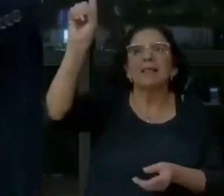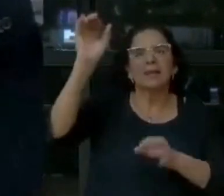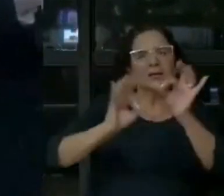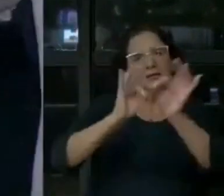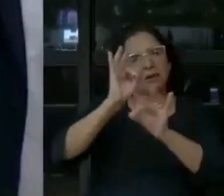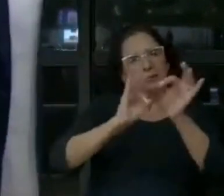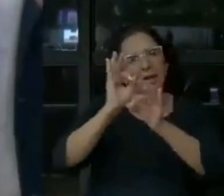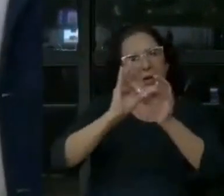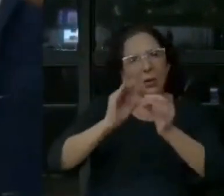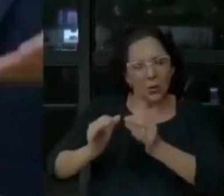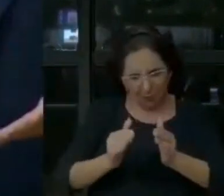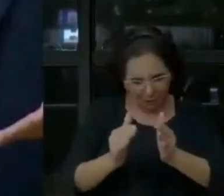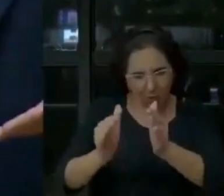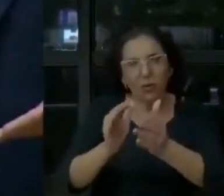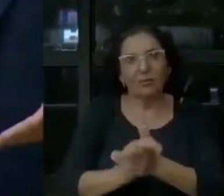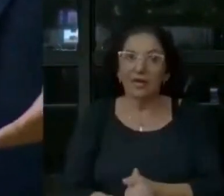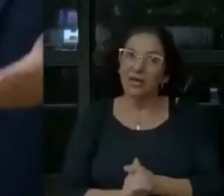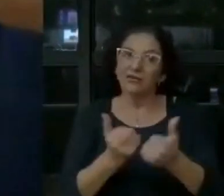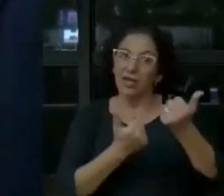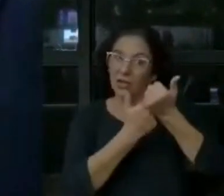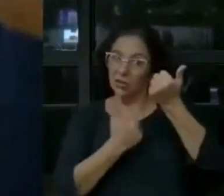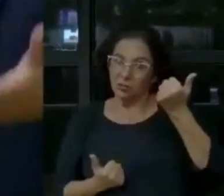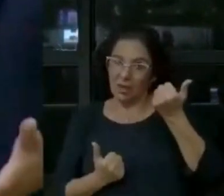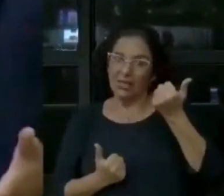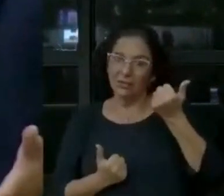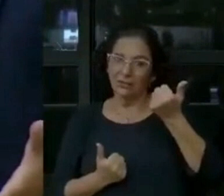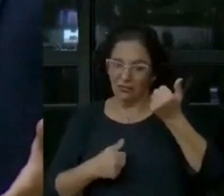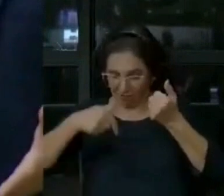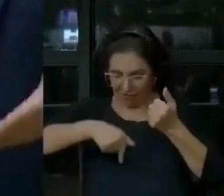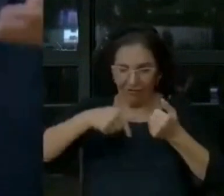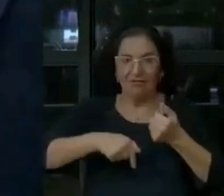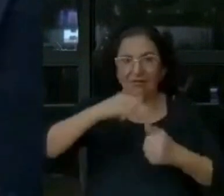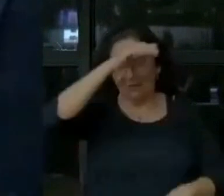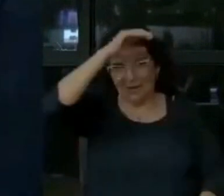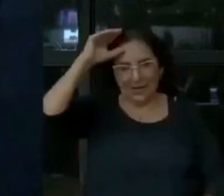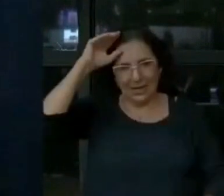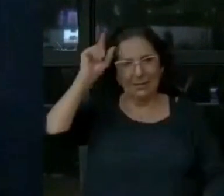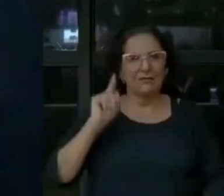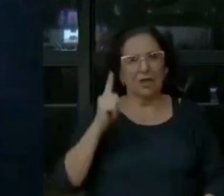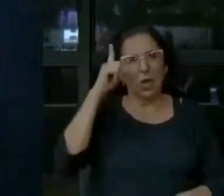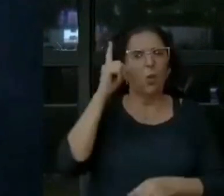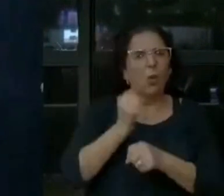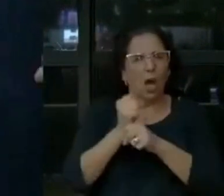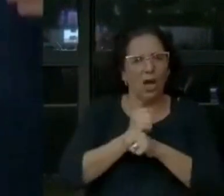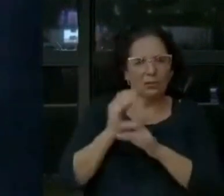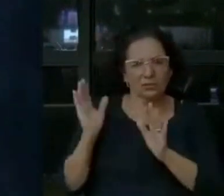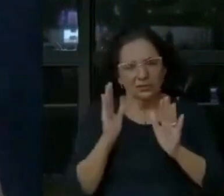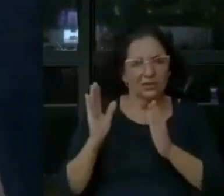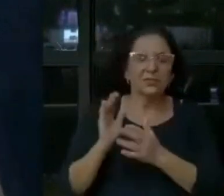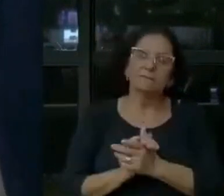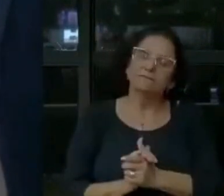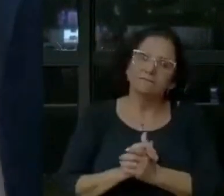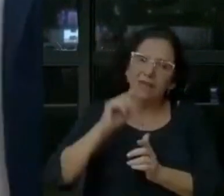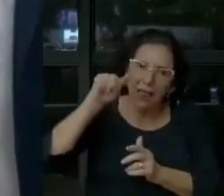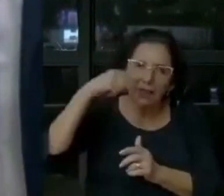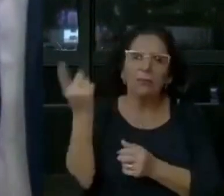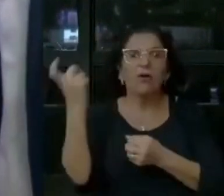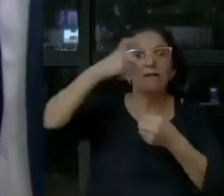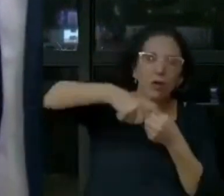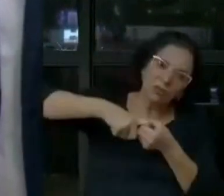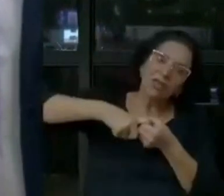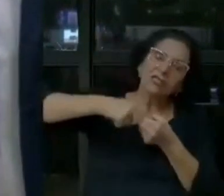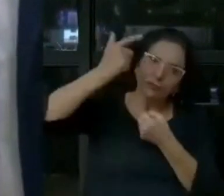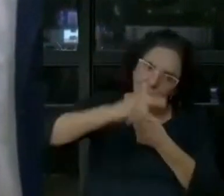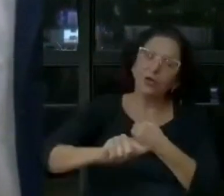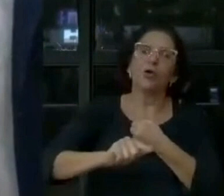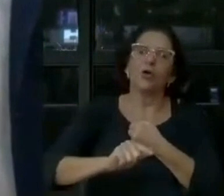o caminho, eu virei suplente, vim para essa casa, fiquei aqui um ano, depois retornei de novo